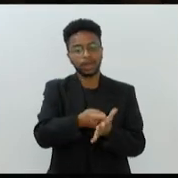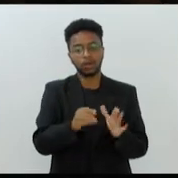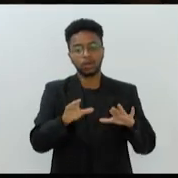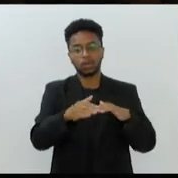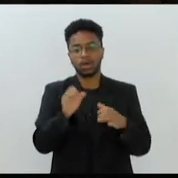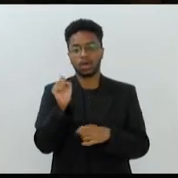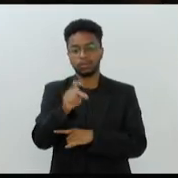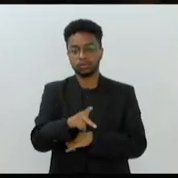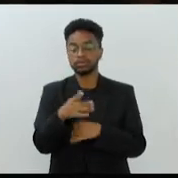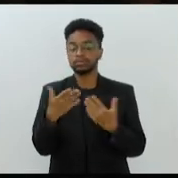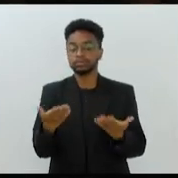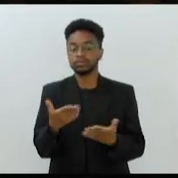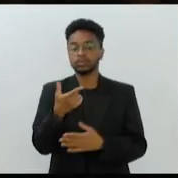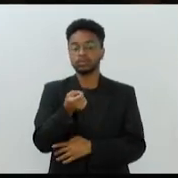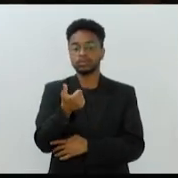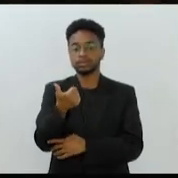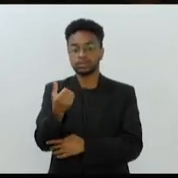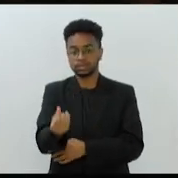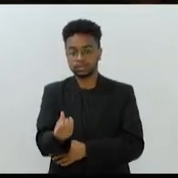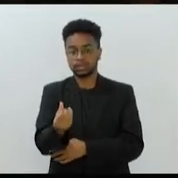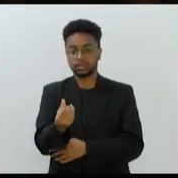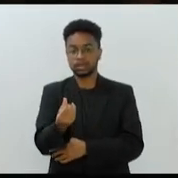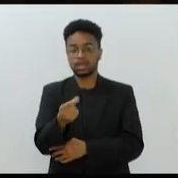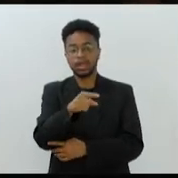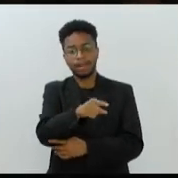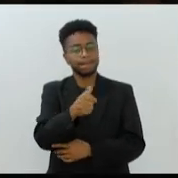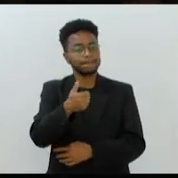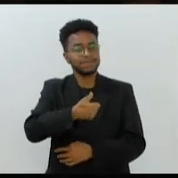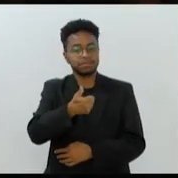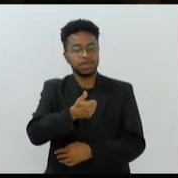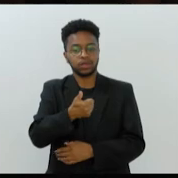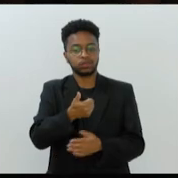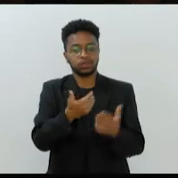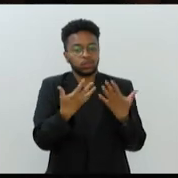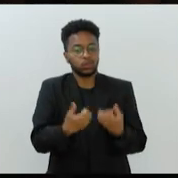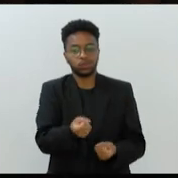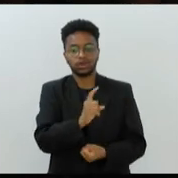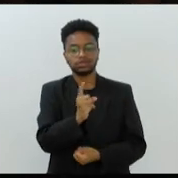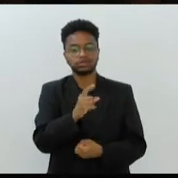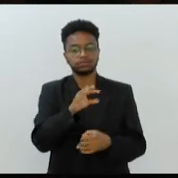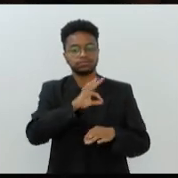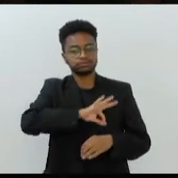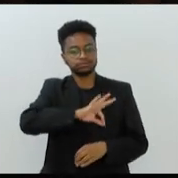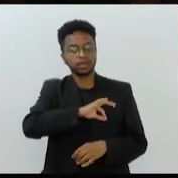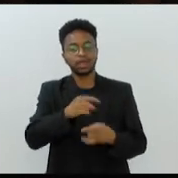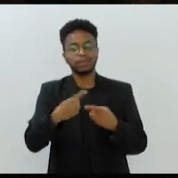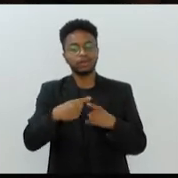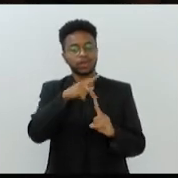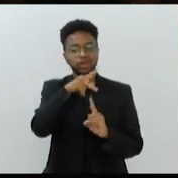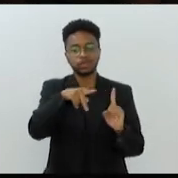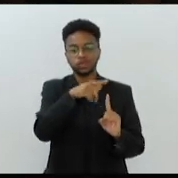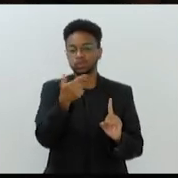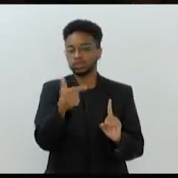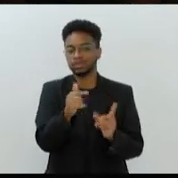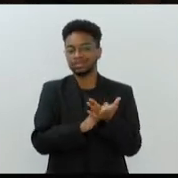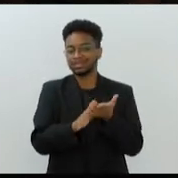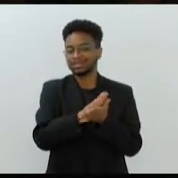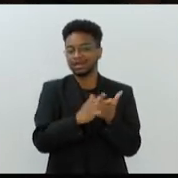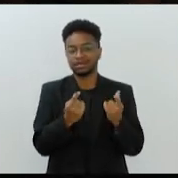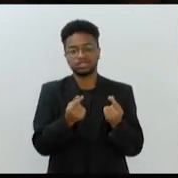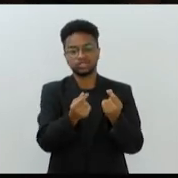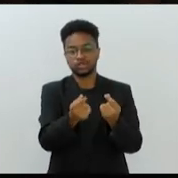em 2016, os aposentados foram os primeiros a ficar sem receber, porque o Rio Previdência não tinha mais lastro de royalties de